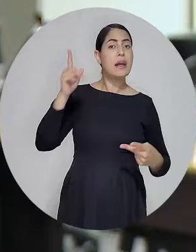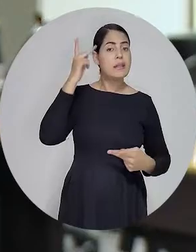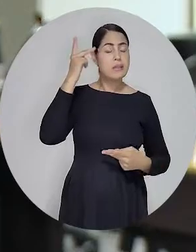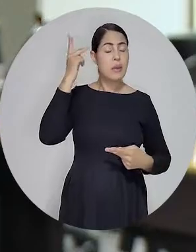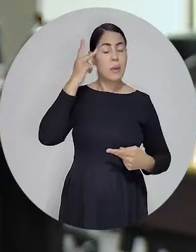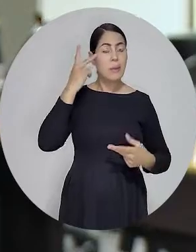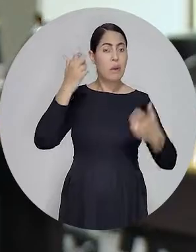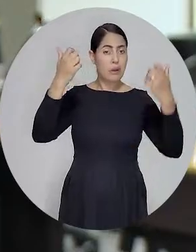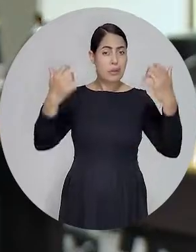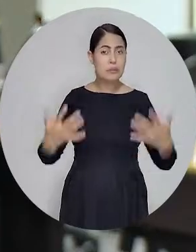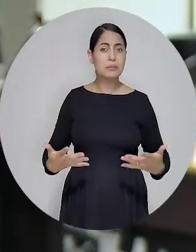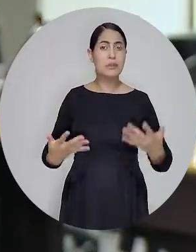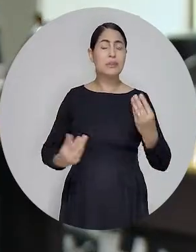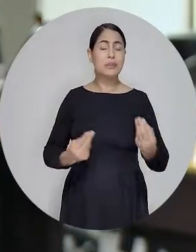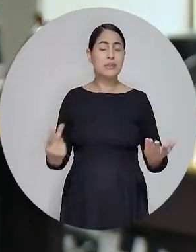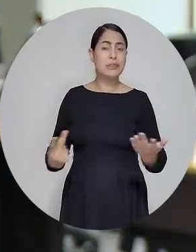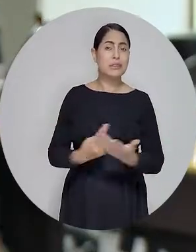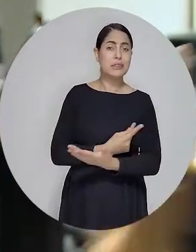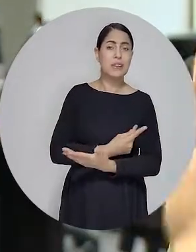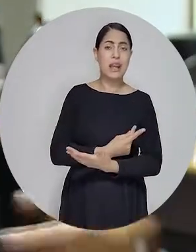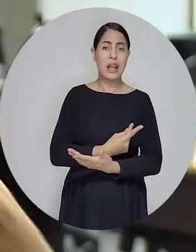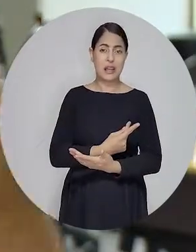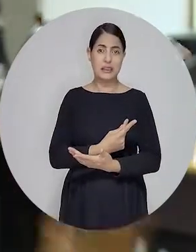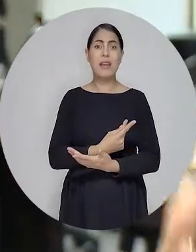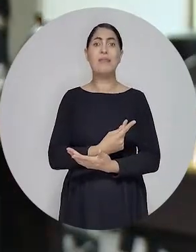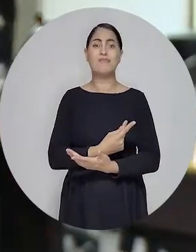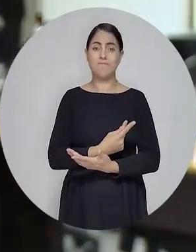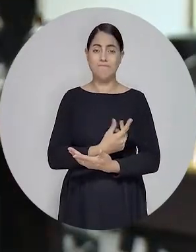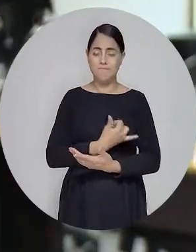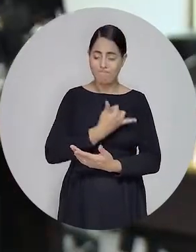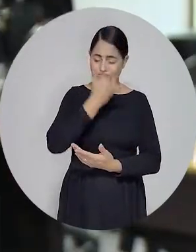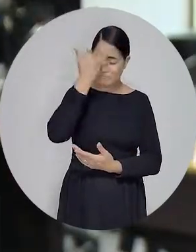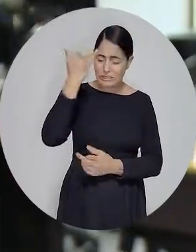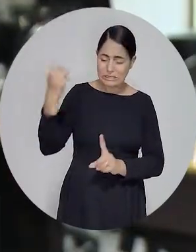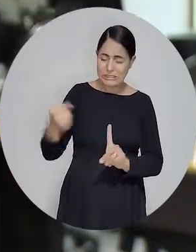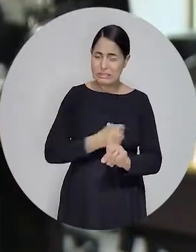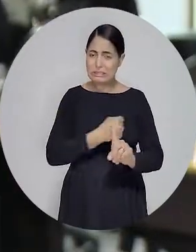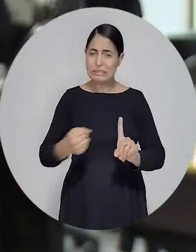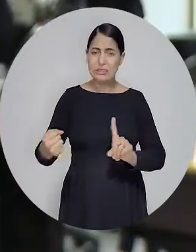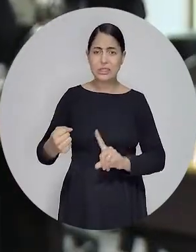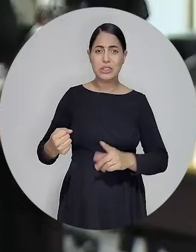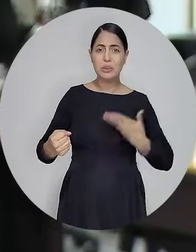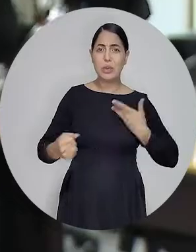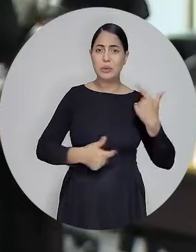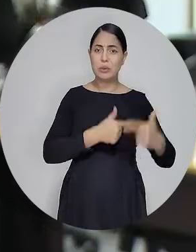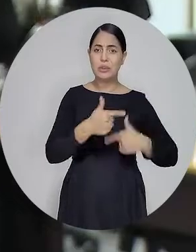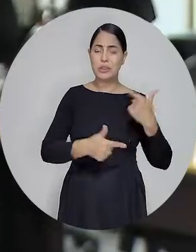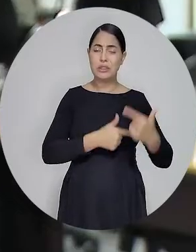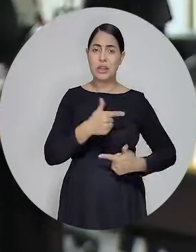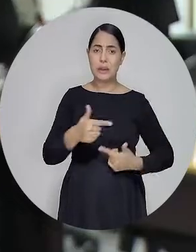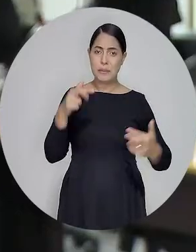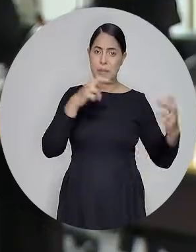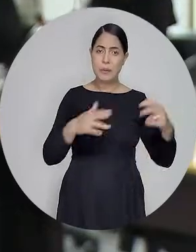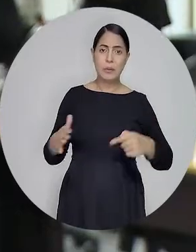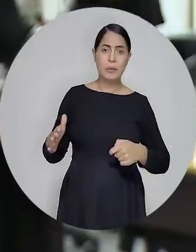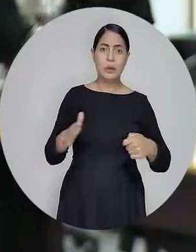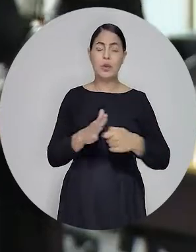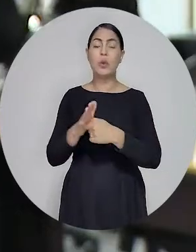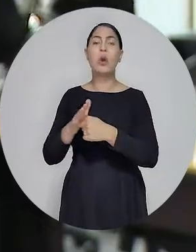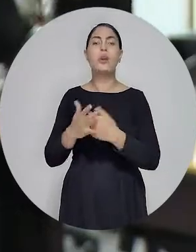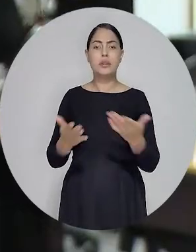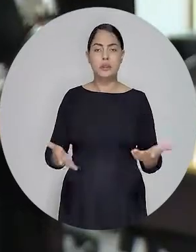doutora Gabriela, de Registro São Paulo, naquele episódio triste, onde ela recebeu uma agressão, né, de um colega